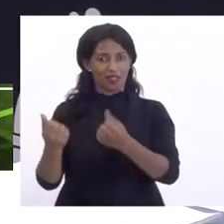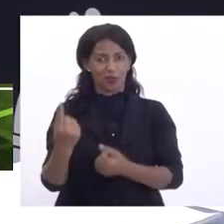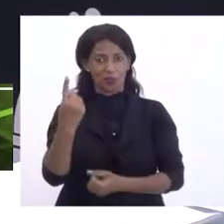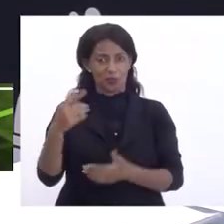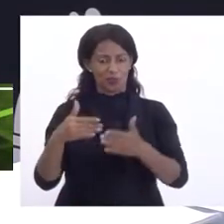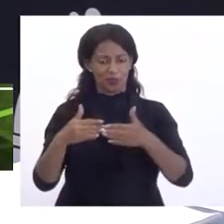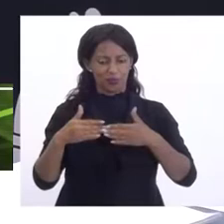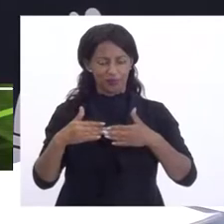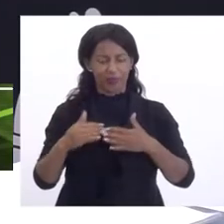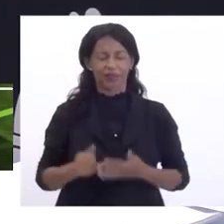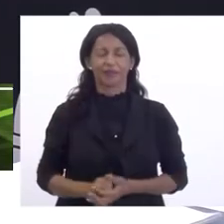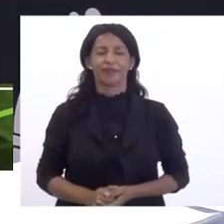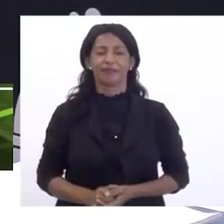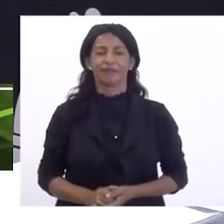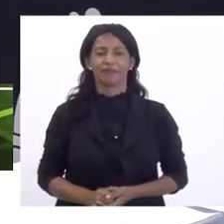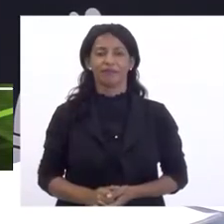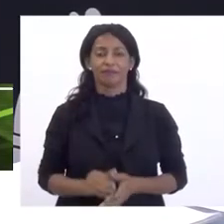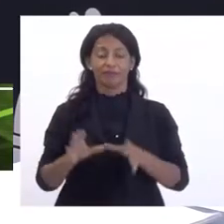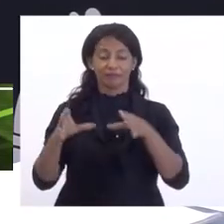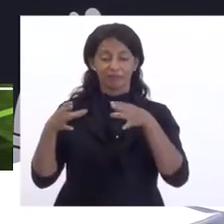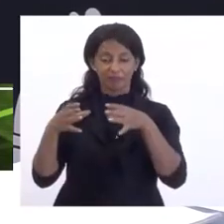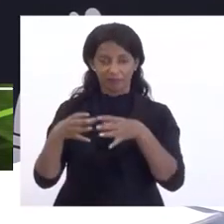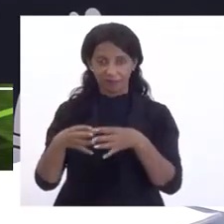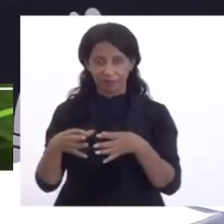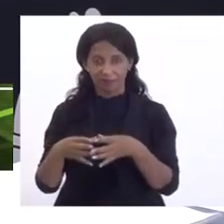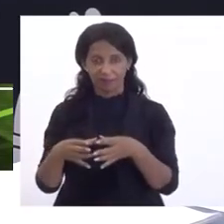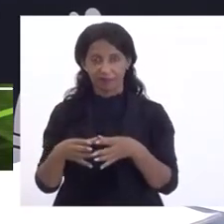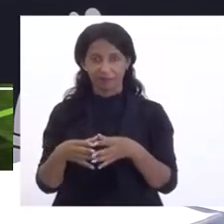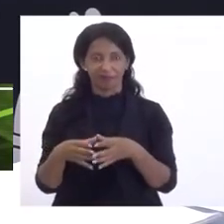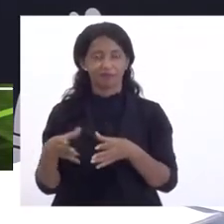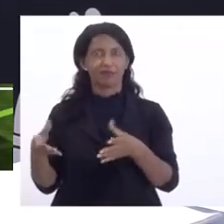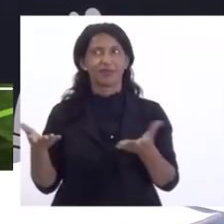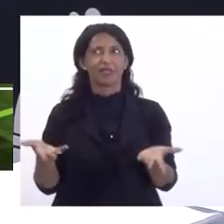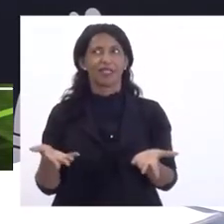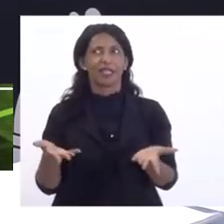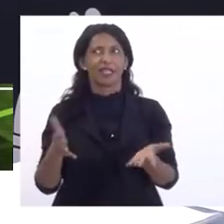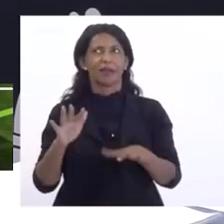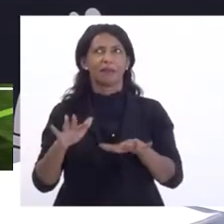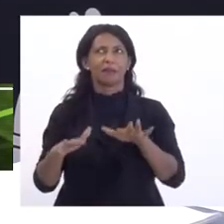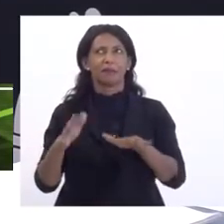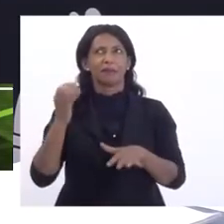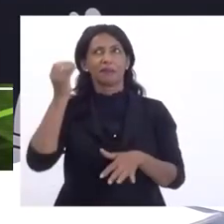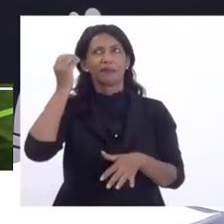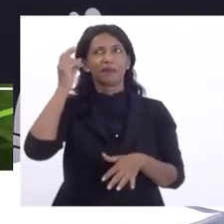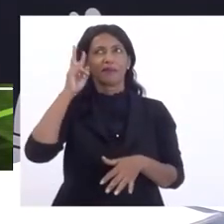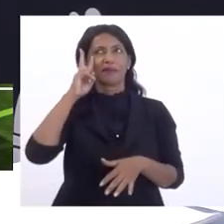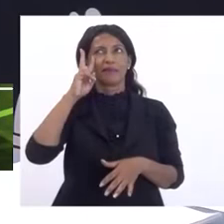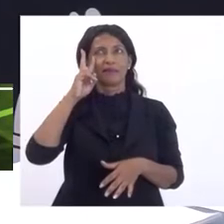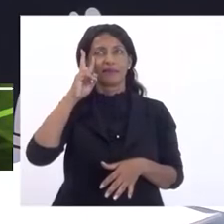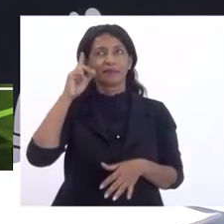abstenção. Na comissão, que eram de, salvo de memória,